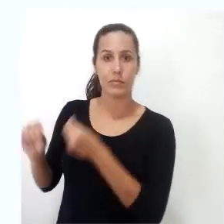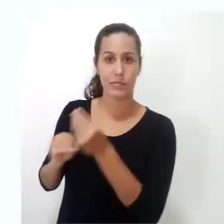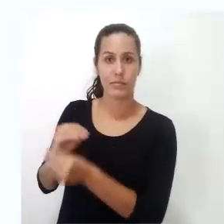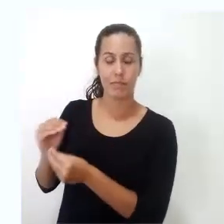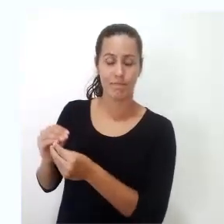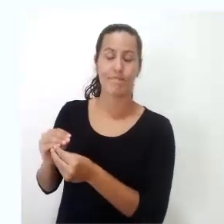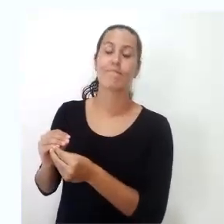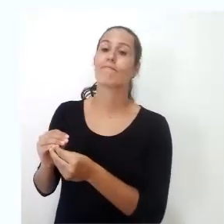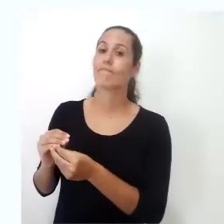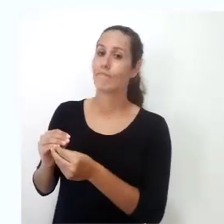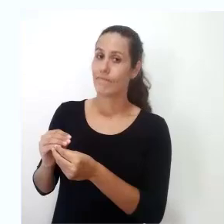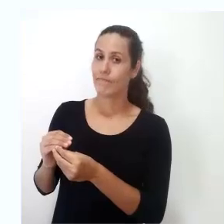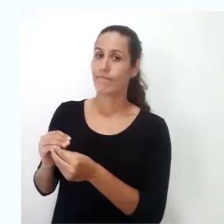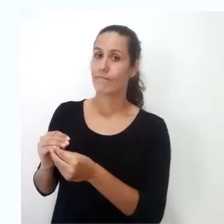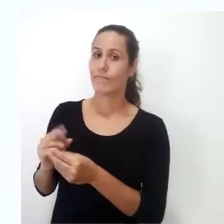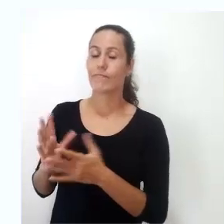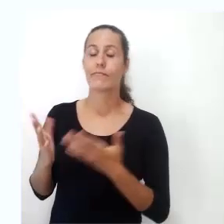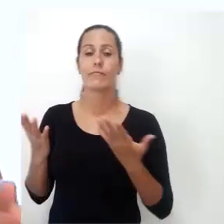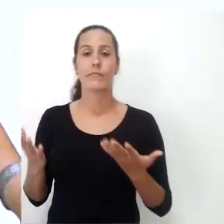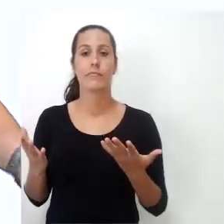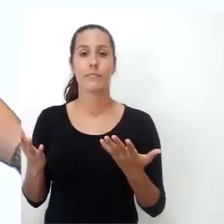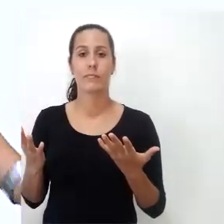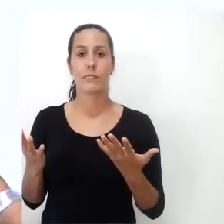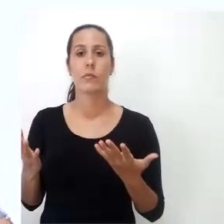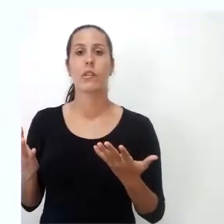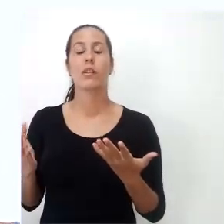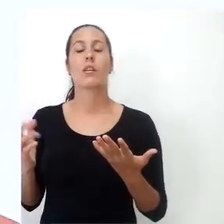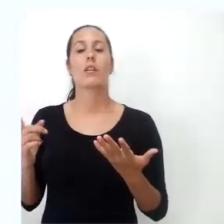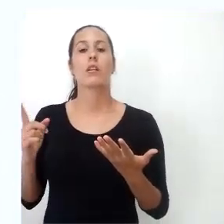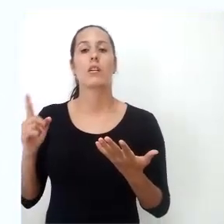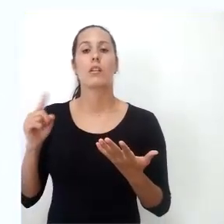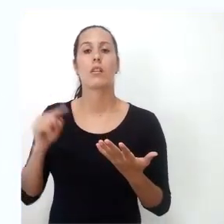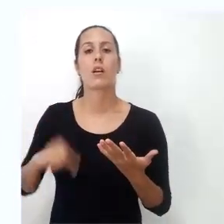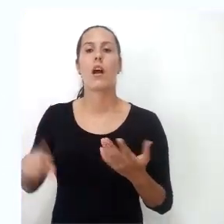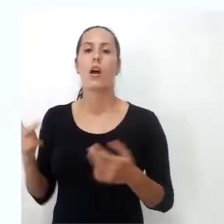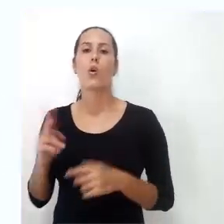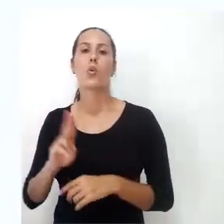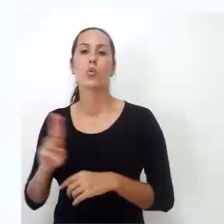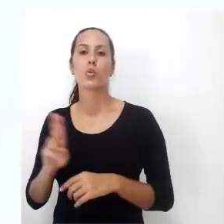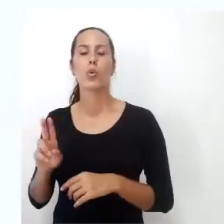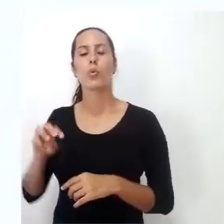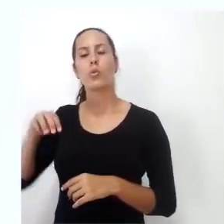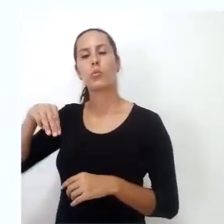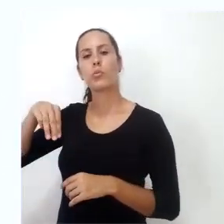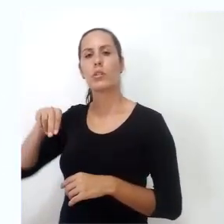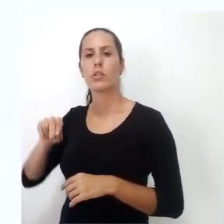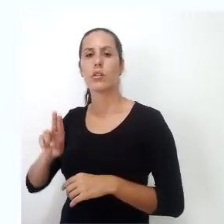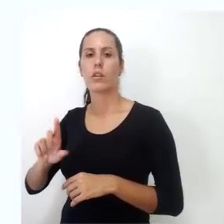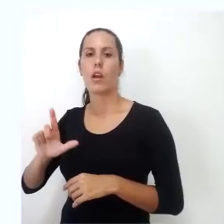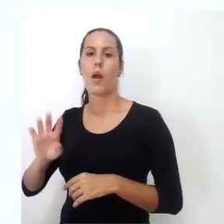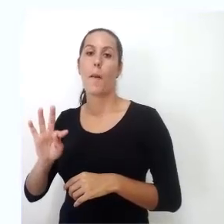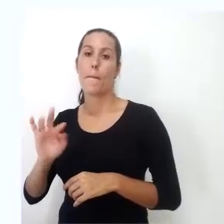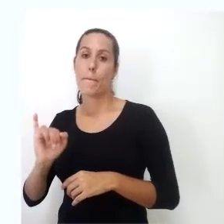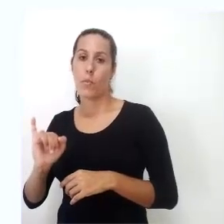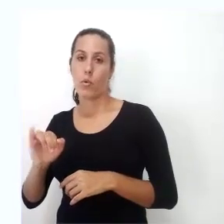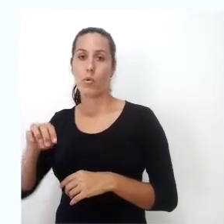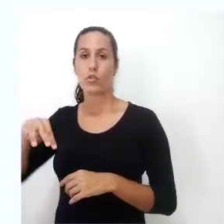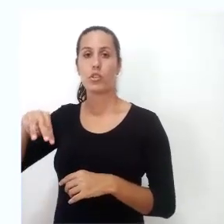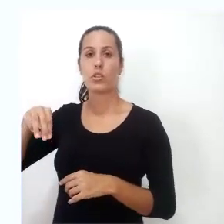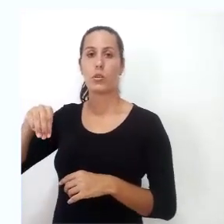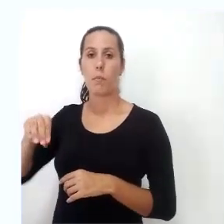ou aqueles que misturam, certo? Que tem o elemento verbal e o elemento não verbal com as imagens, são